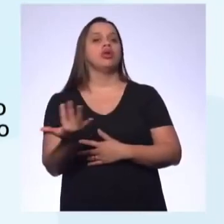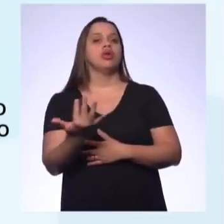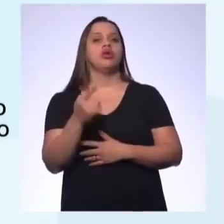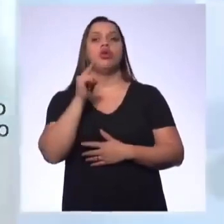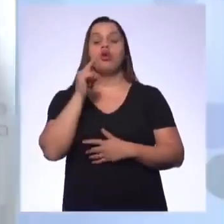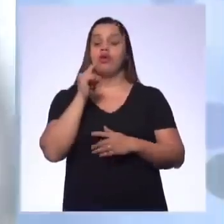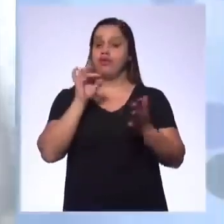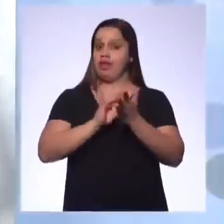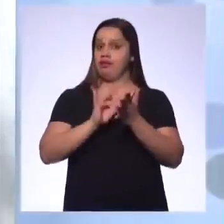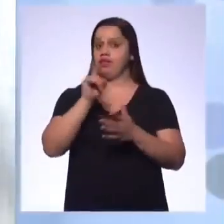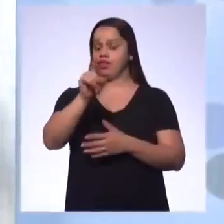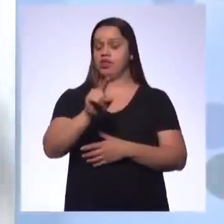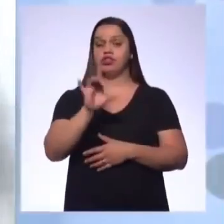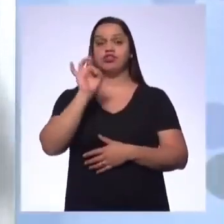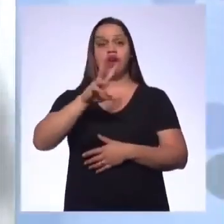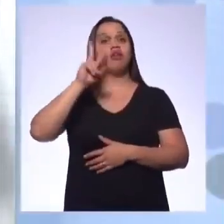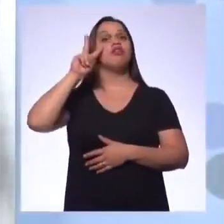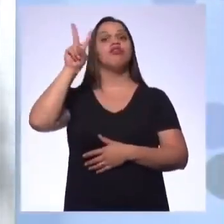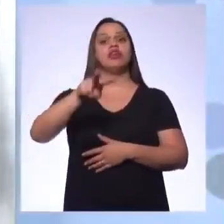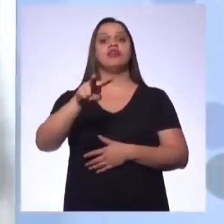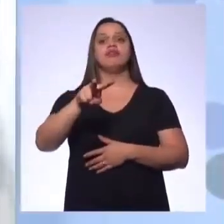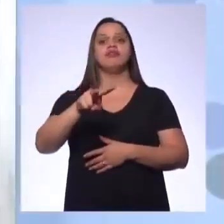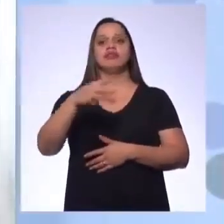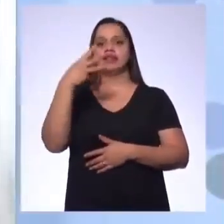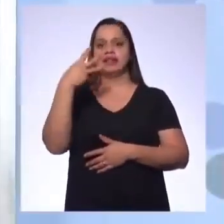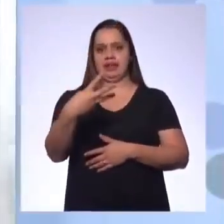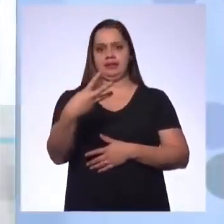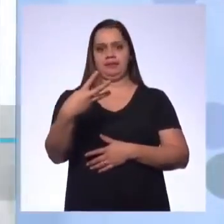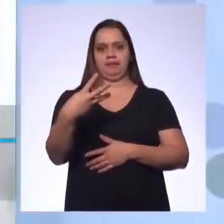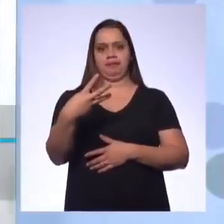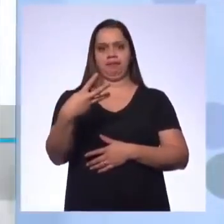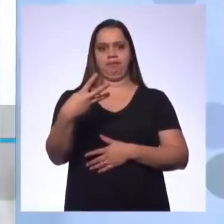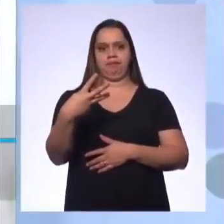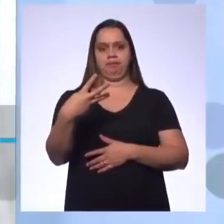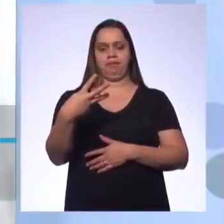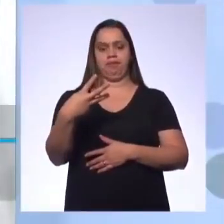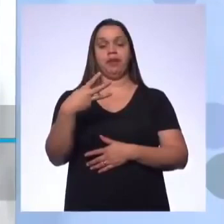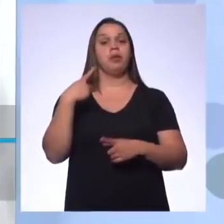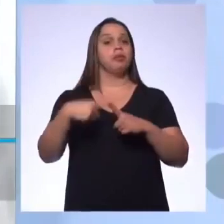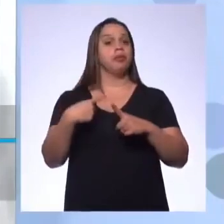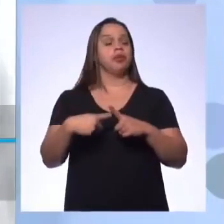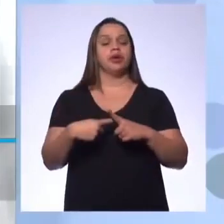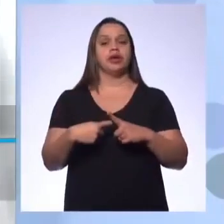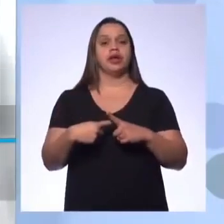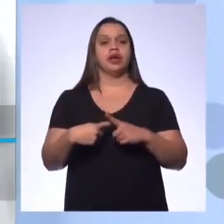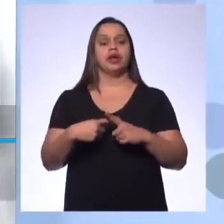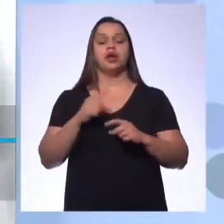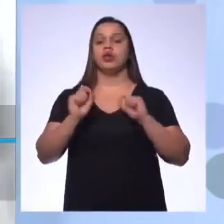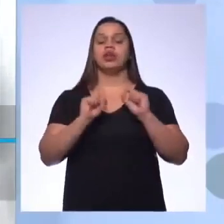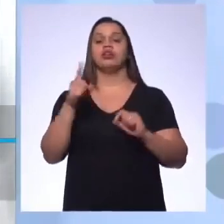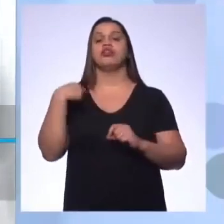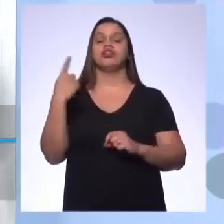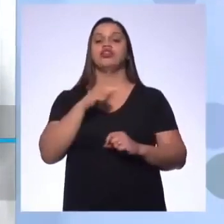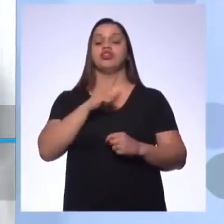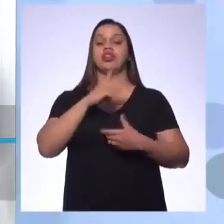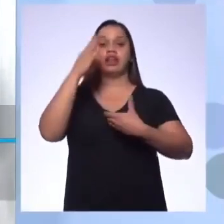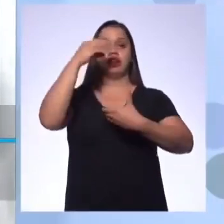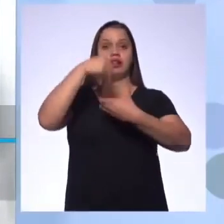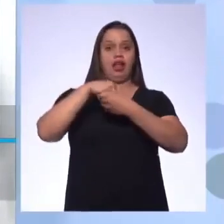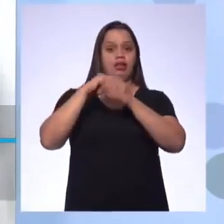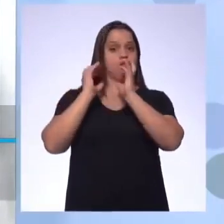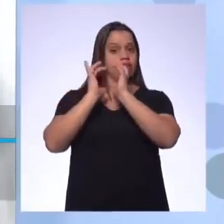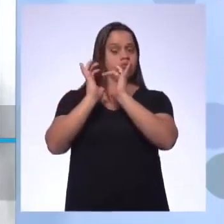3. Volta aqui para mim. Você só enxerga 3. Porque o que a gente tem de mecanismo para